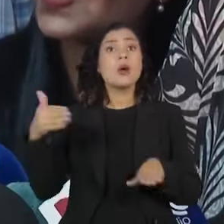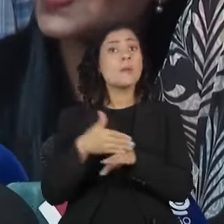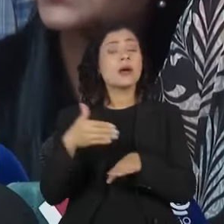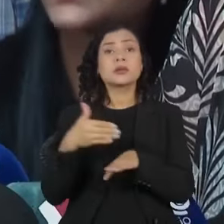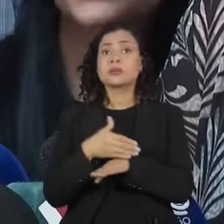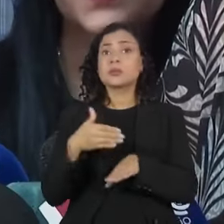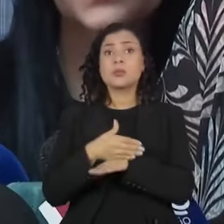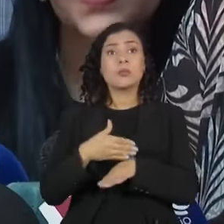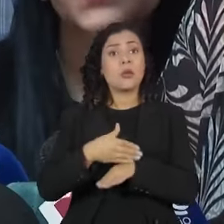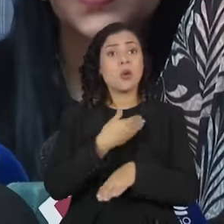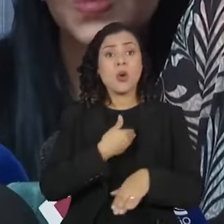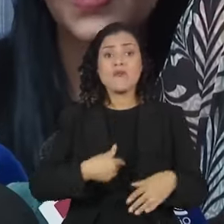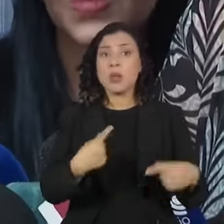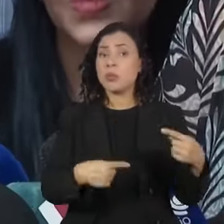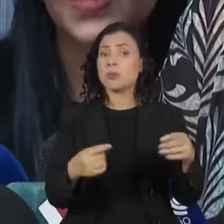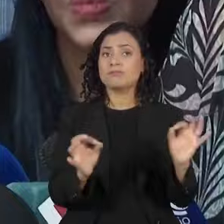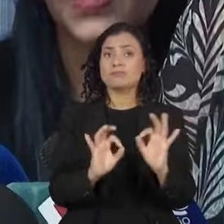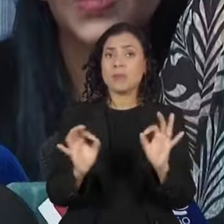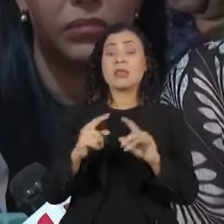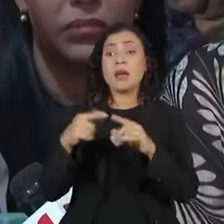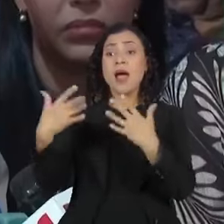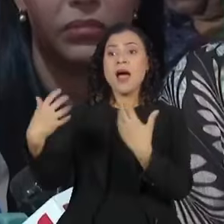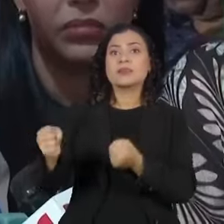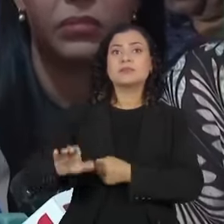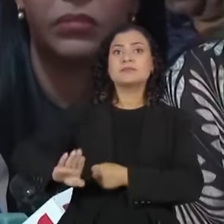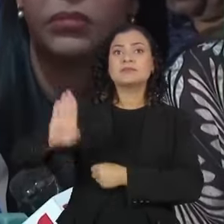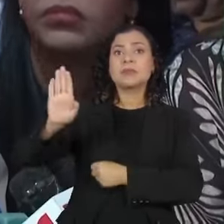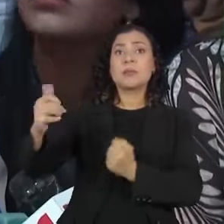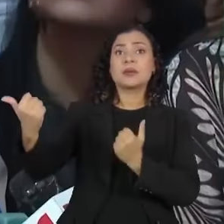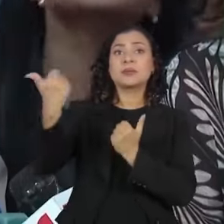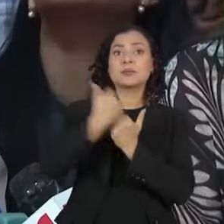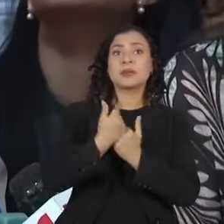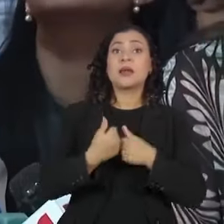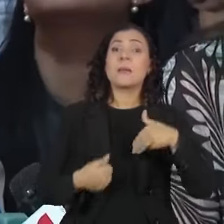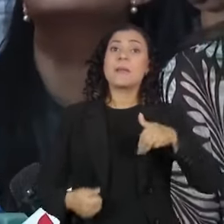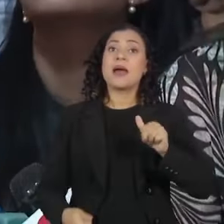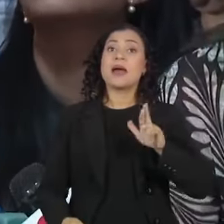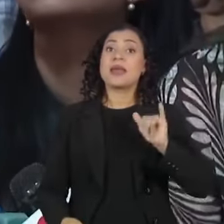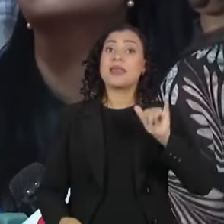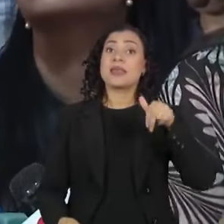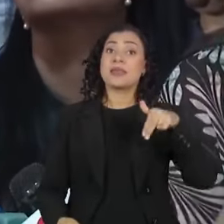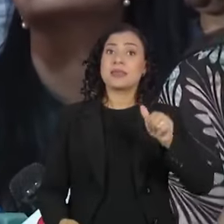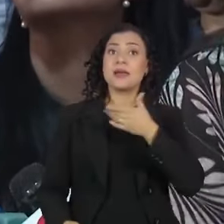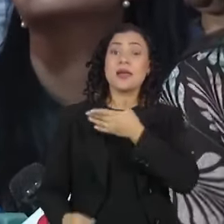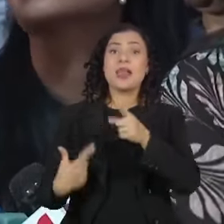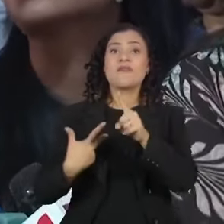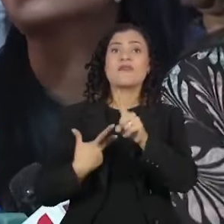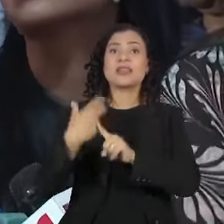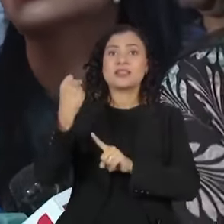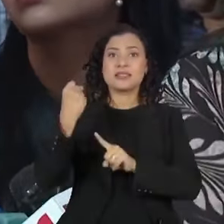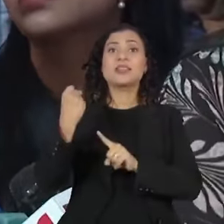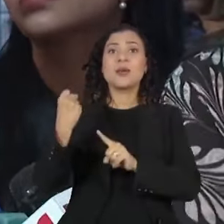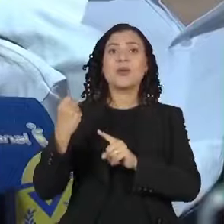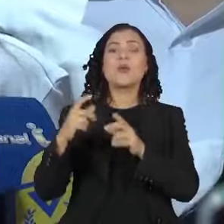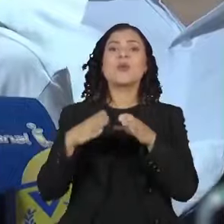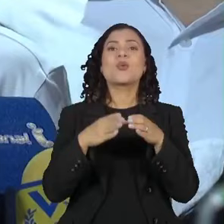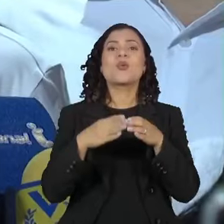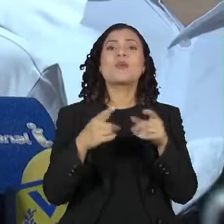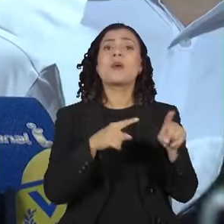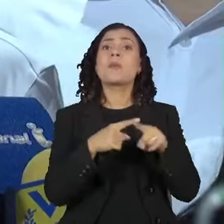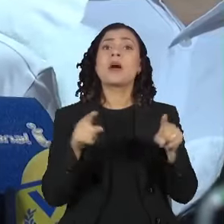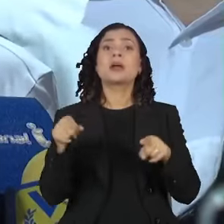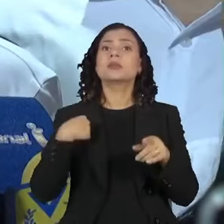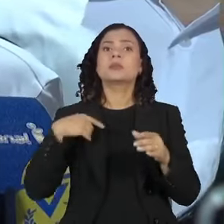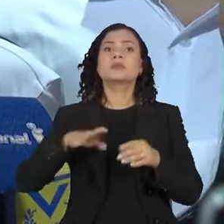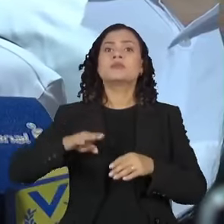ativamente da vida pública e só aceitou a candidatura para substituir Maria Corina Machado que venceu as primárias da oposição mas foi